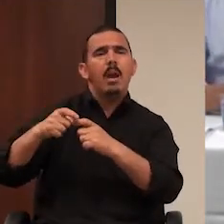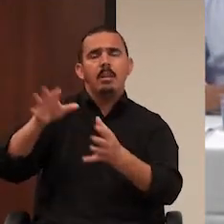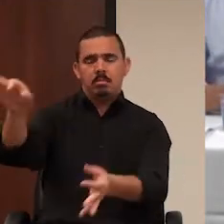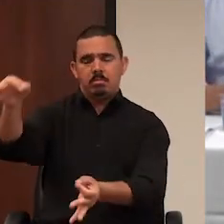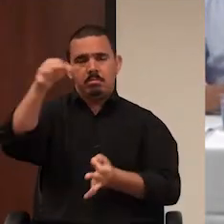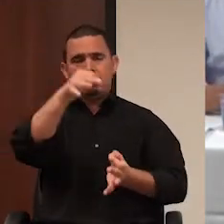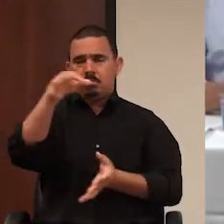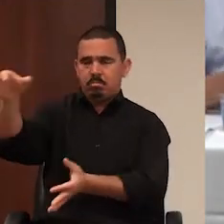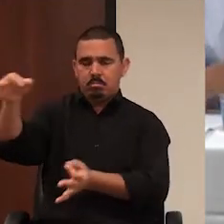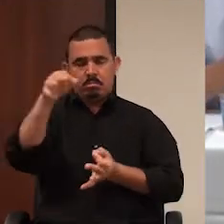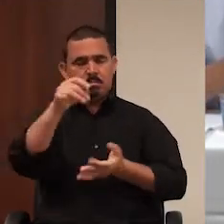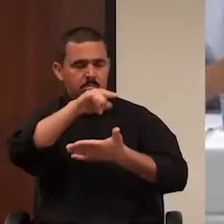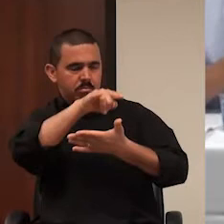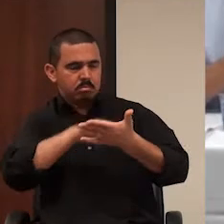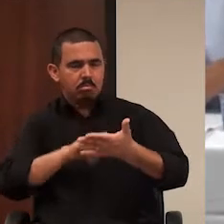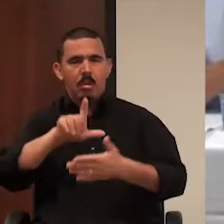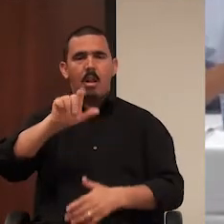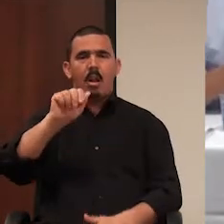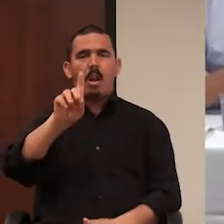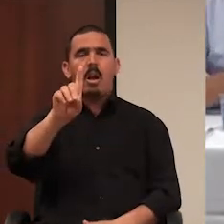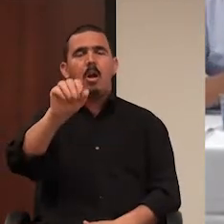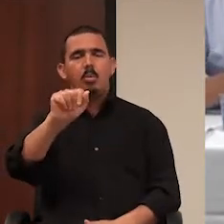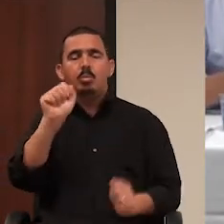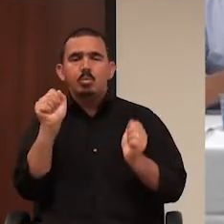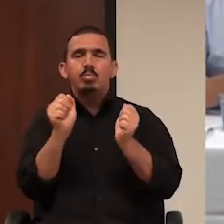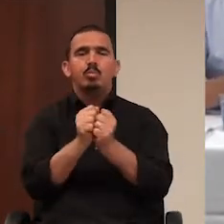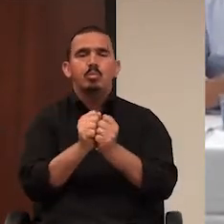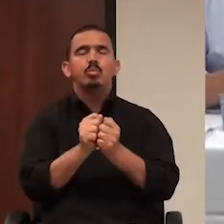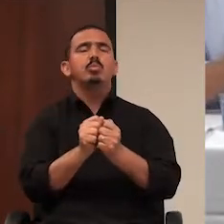para isso, tá? Basta que eu junte um relatório médico, que não precisa ter mais também